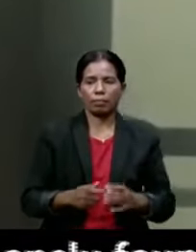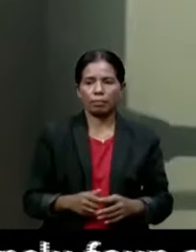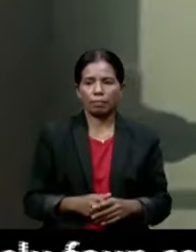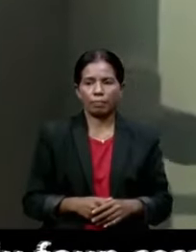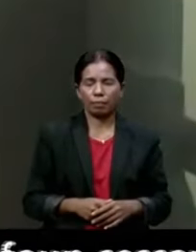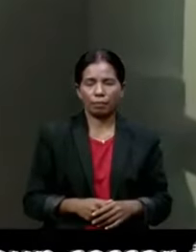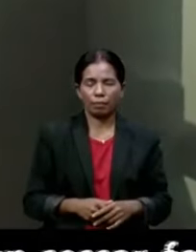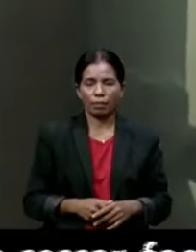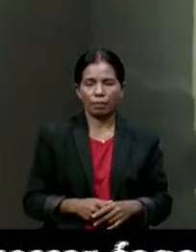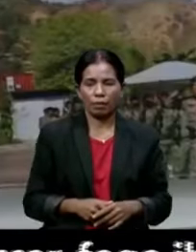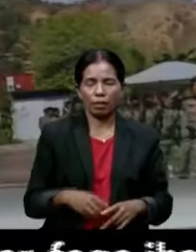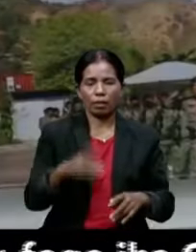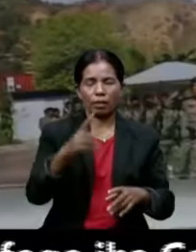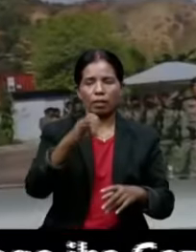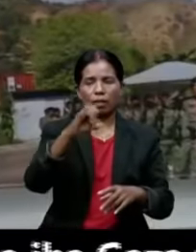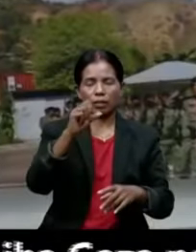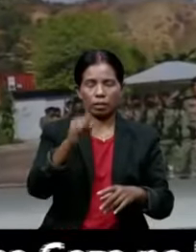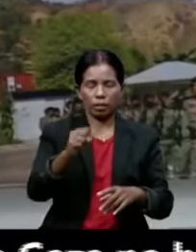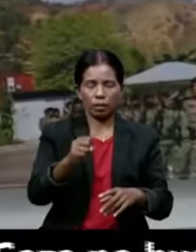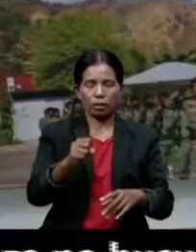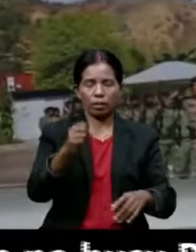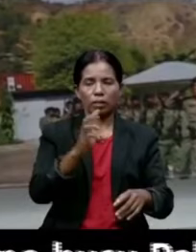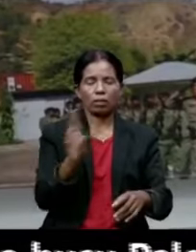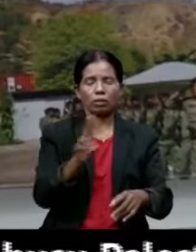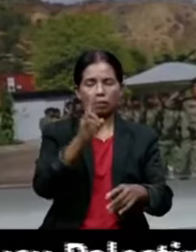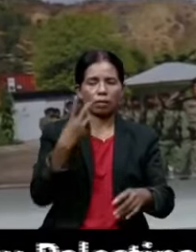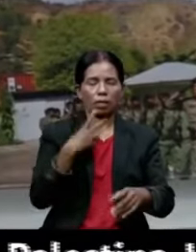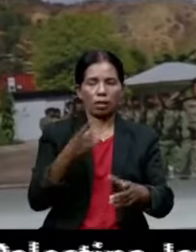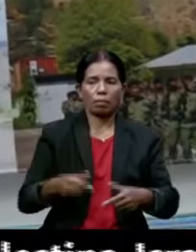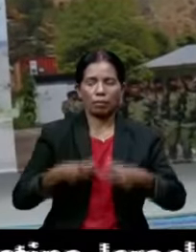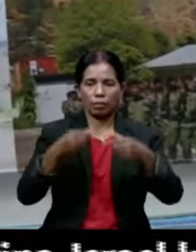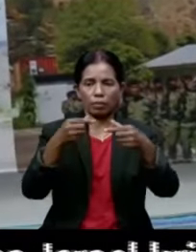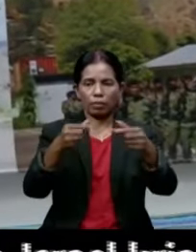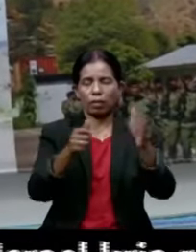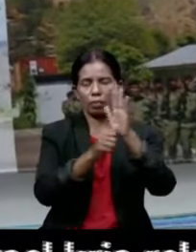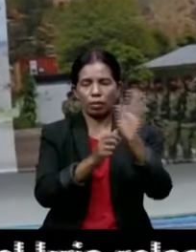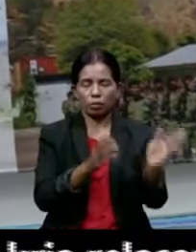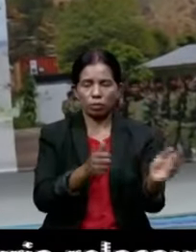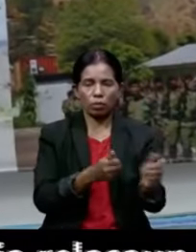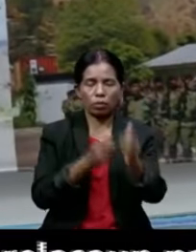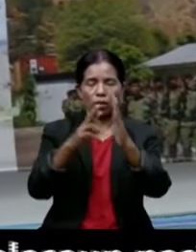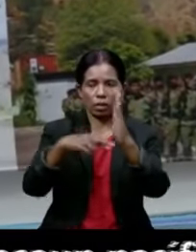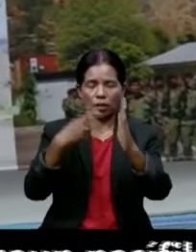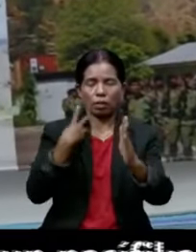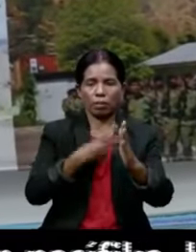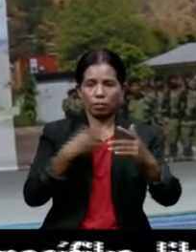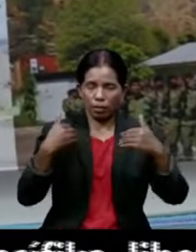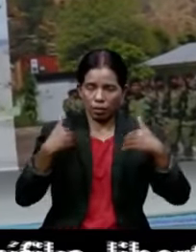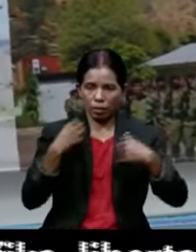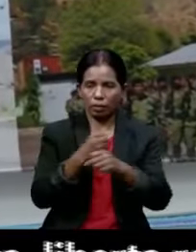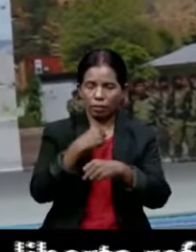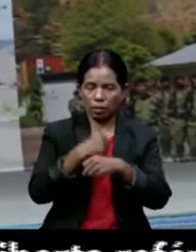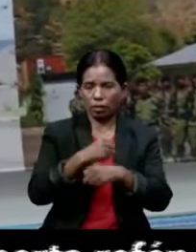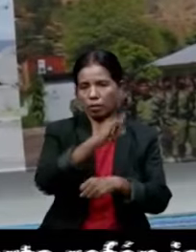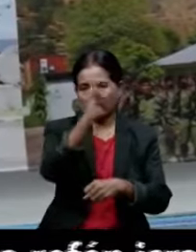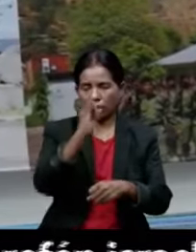DIC executa mandado de detenção no Tribunal de Fó e depois o na presença. Todo o procedimento no a minha Halo tem identificação,